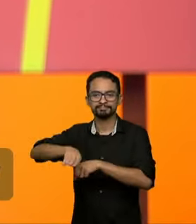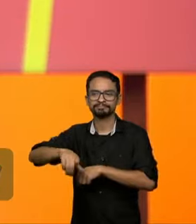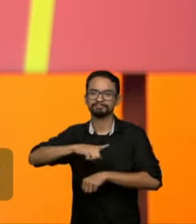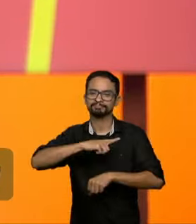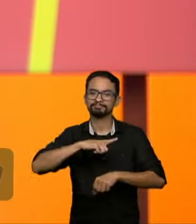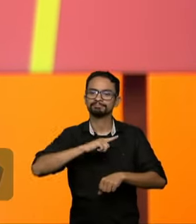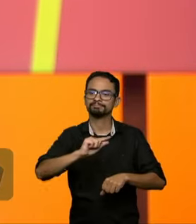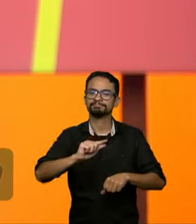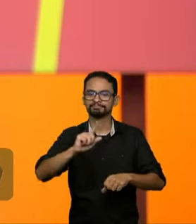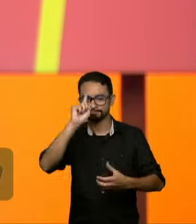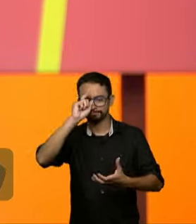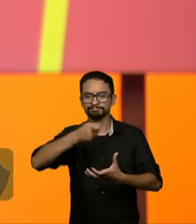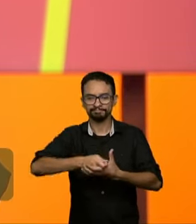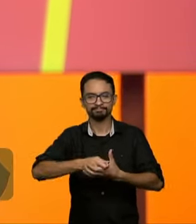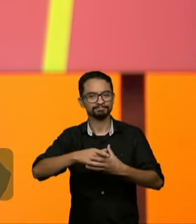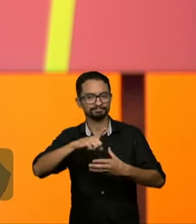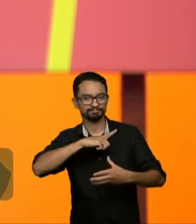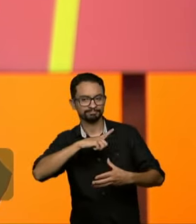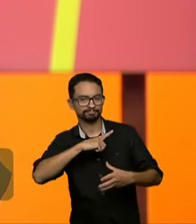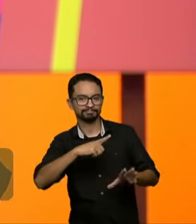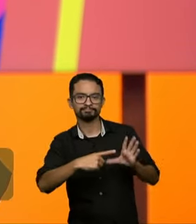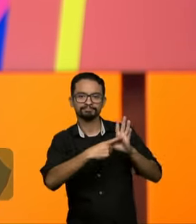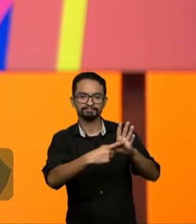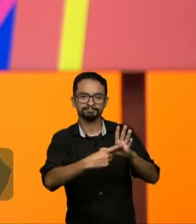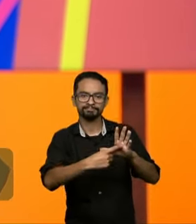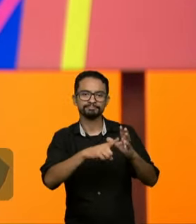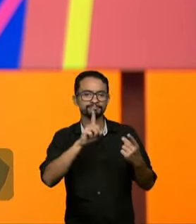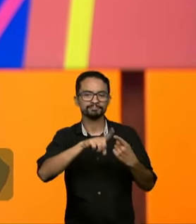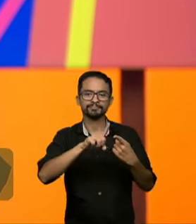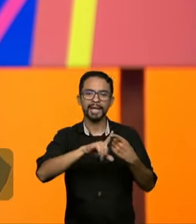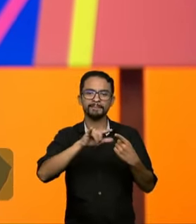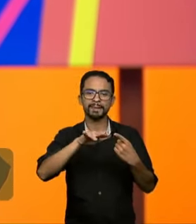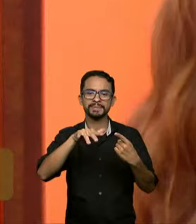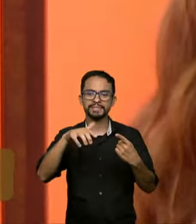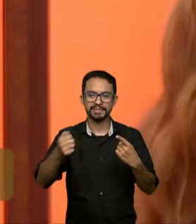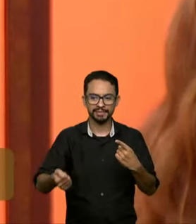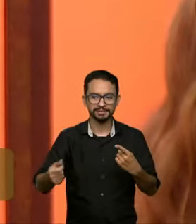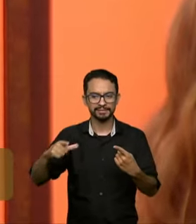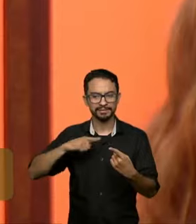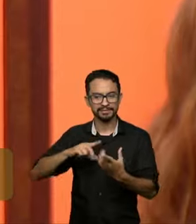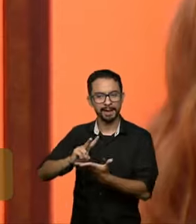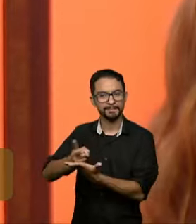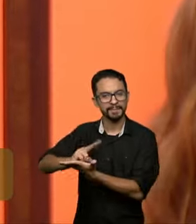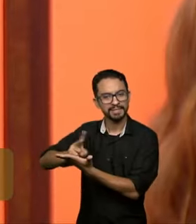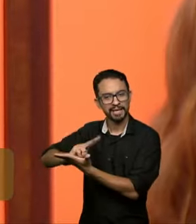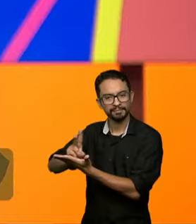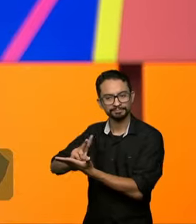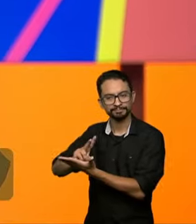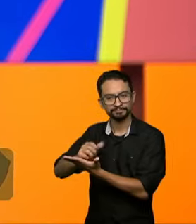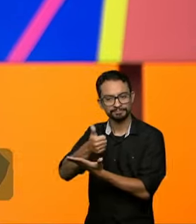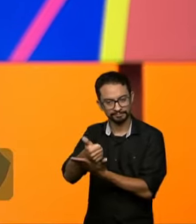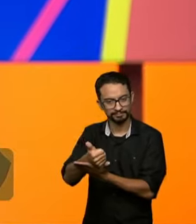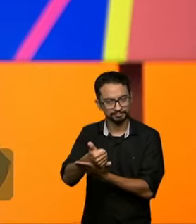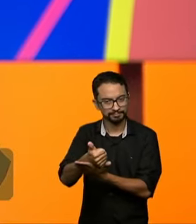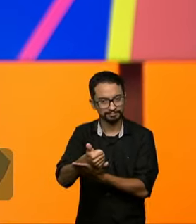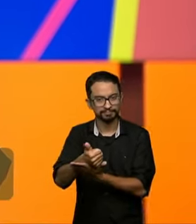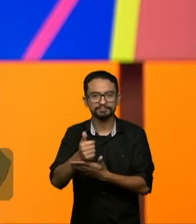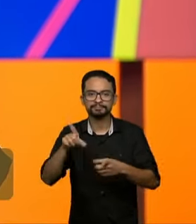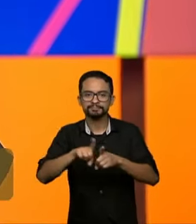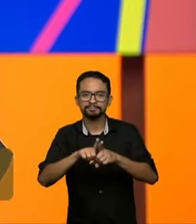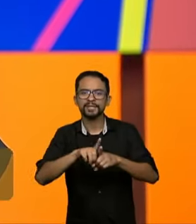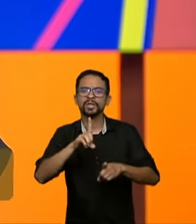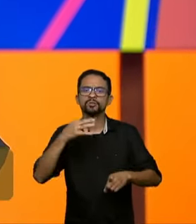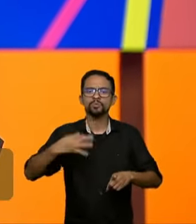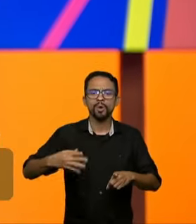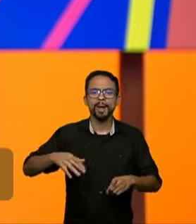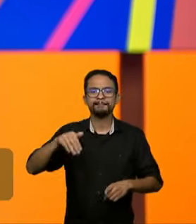científicas bem determinadas para epilepsia e para dor crônica, mas pra ansiedade também. Dor de